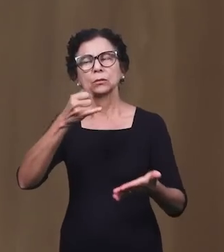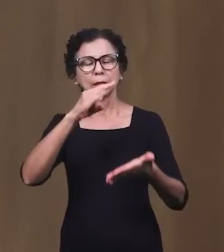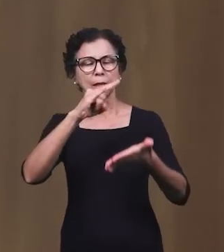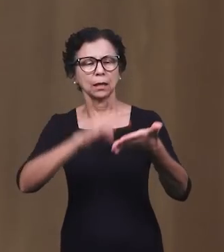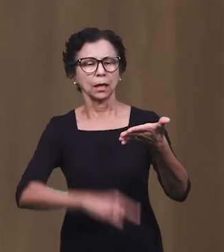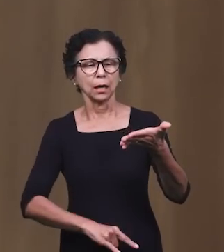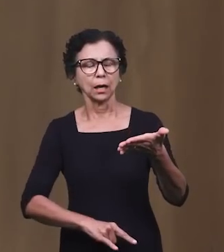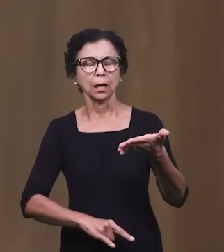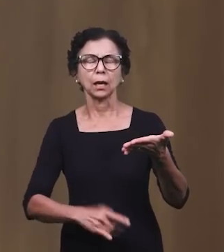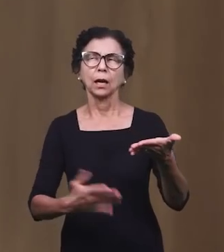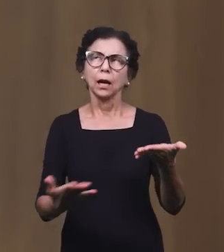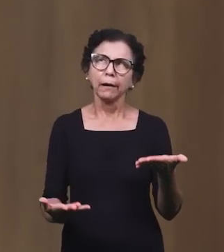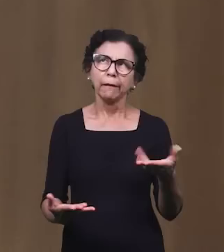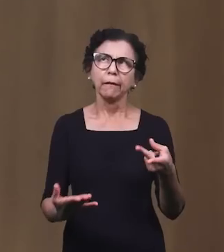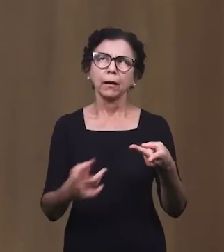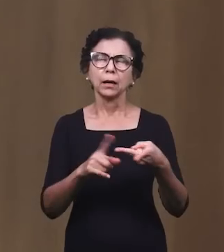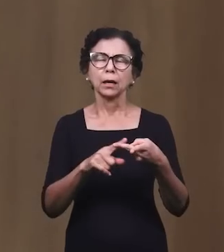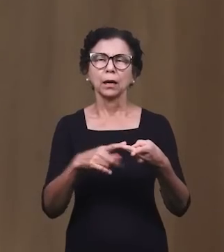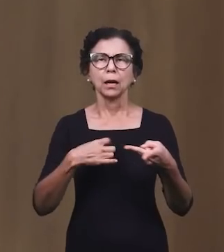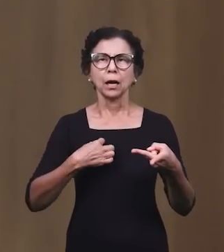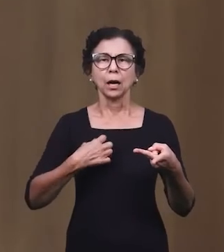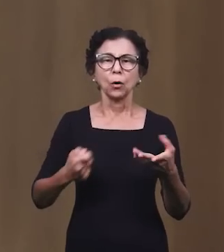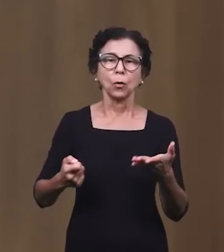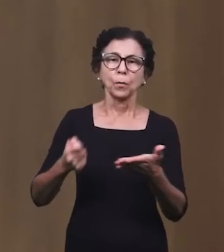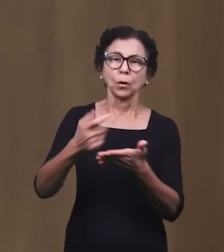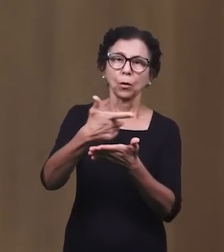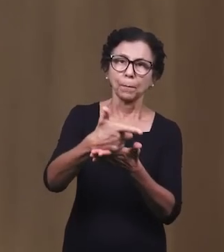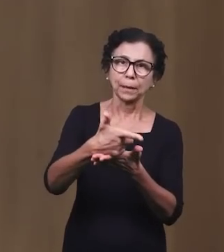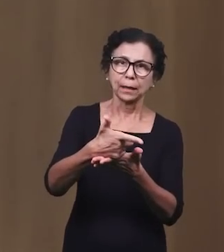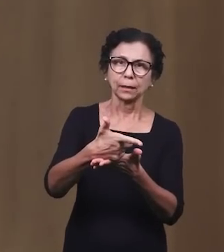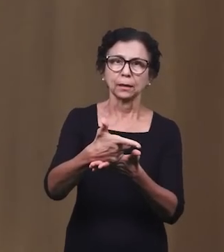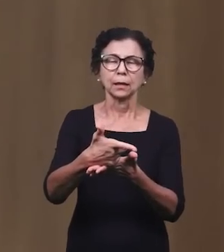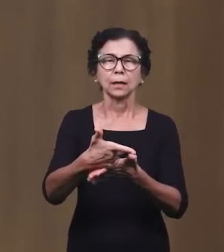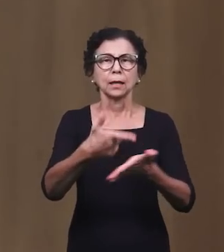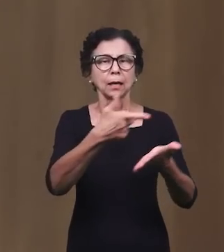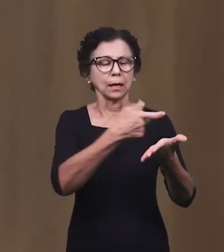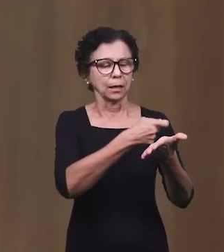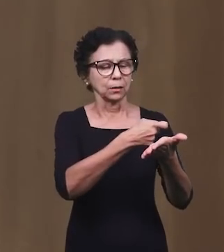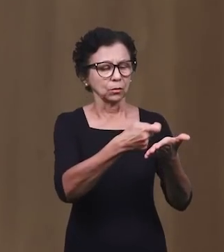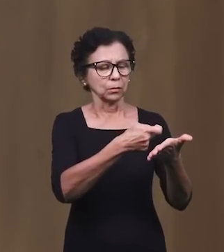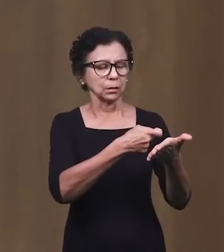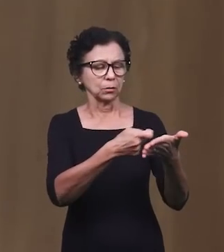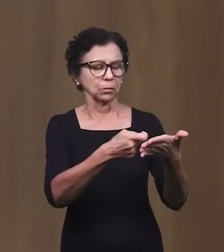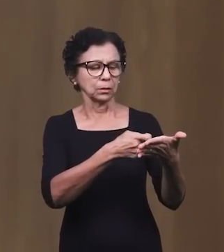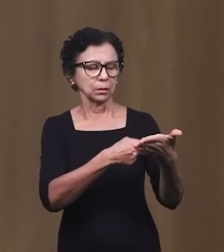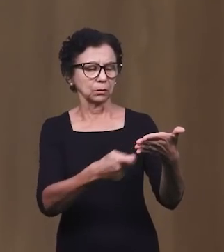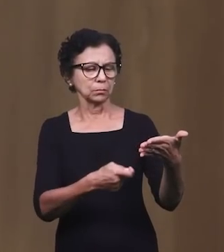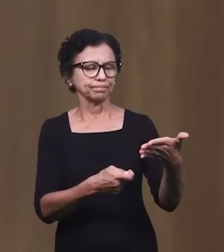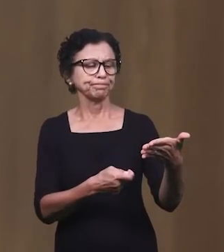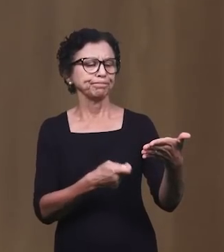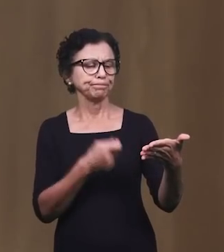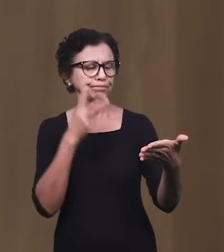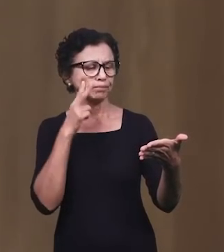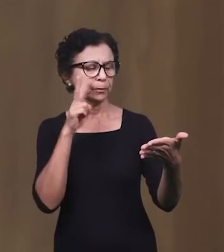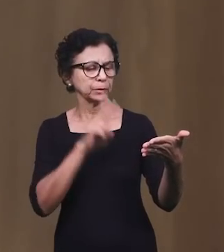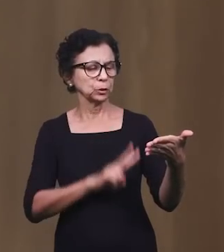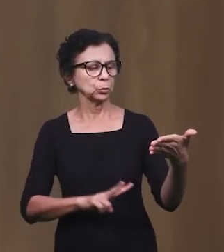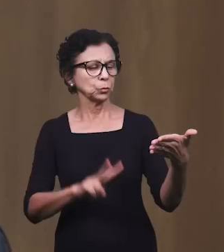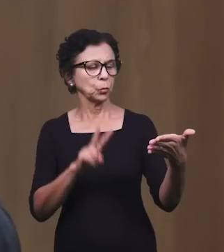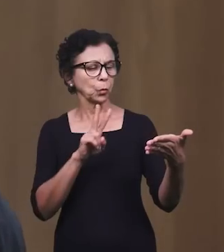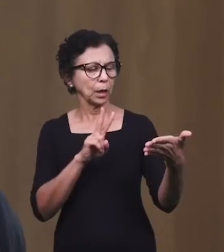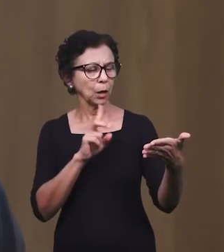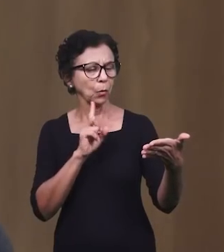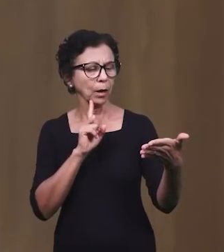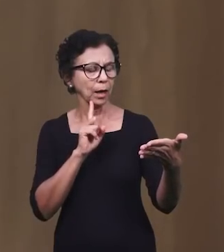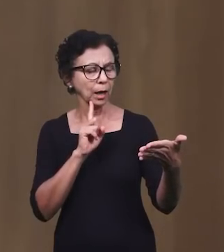uma roupa, algo que eu precisava, anota tudo. E ali você vai começar a entender como é que o seu dinheiro entra e